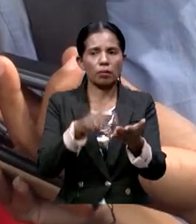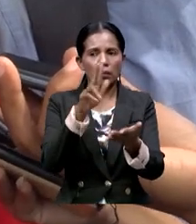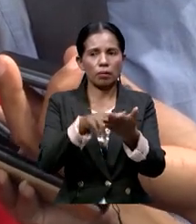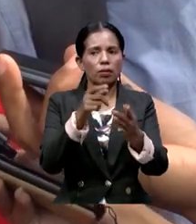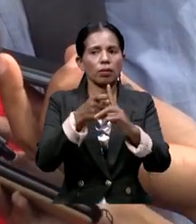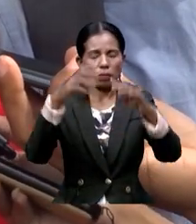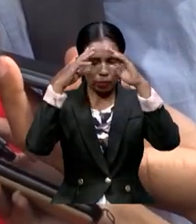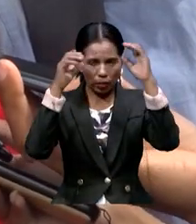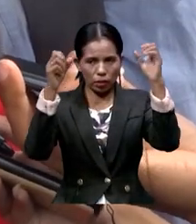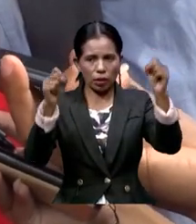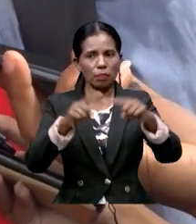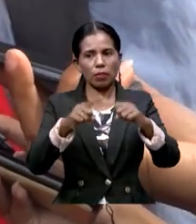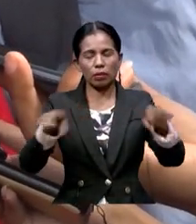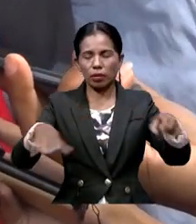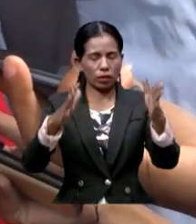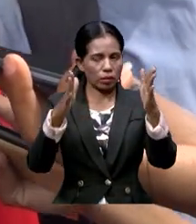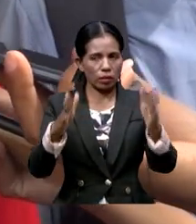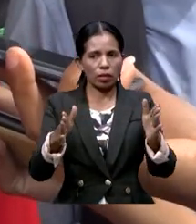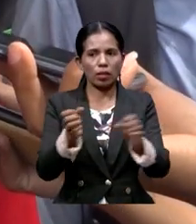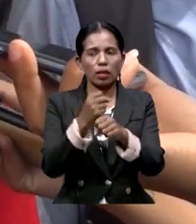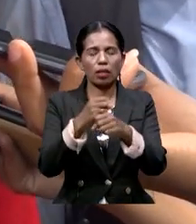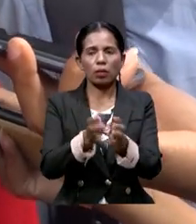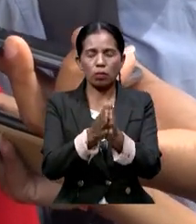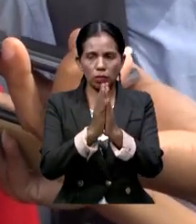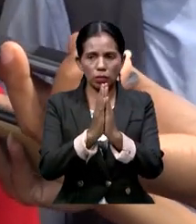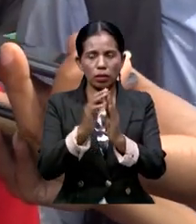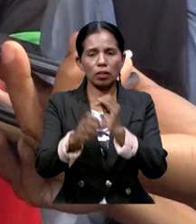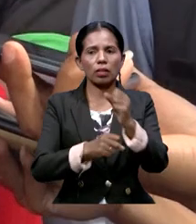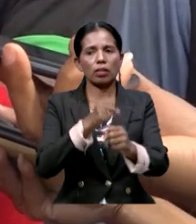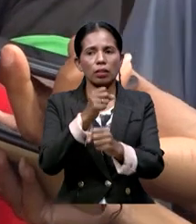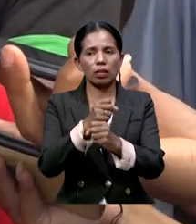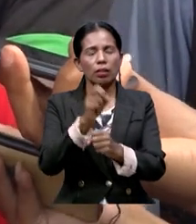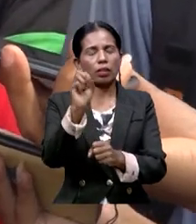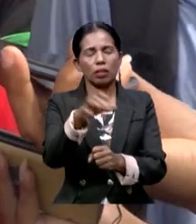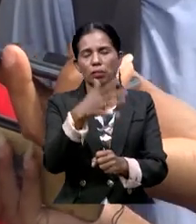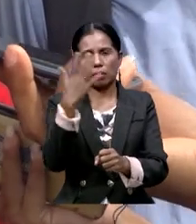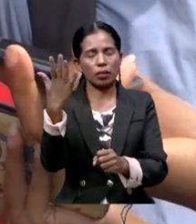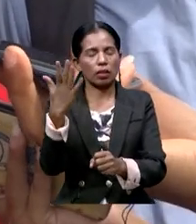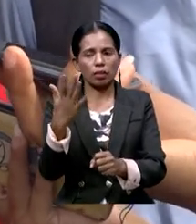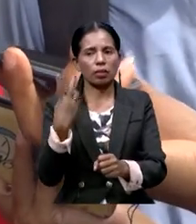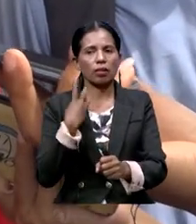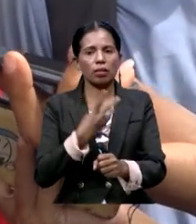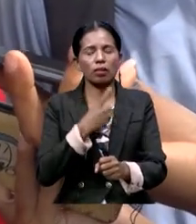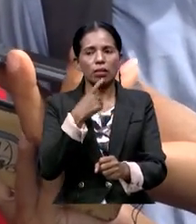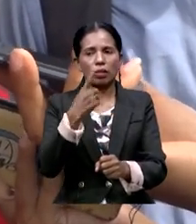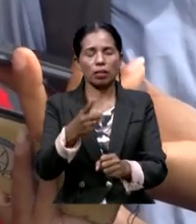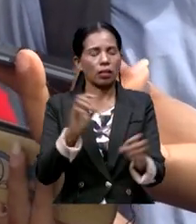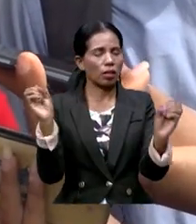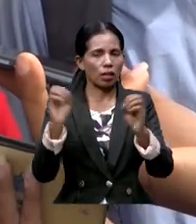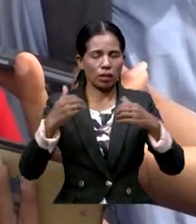presiden republika mai be trabalhadores kanu halu izensia 12 anos 15 anos sana nungka mat ne makita bolu dihansakan